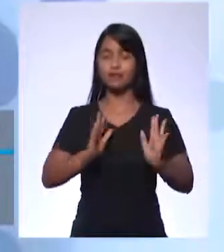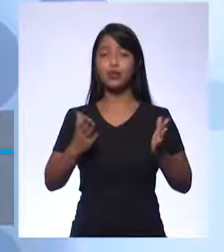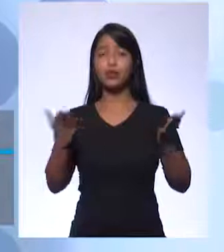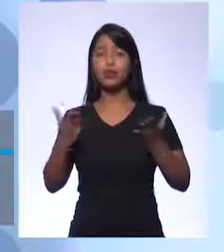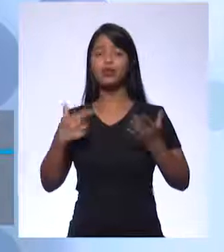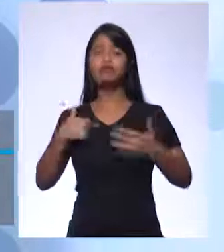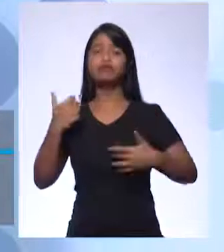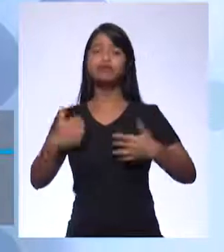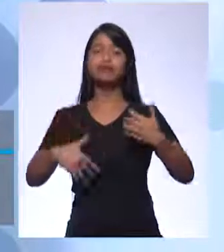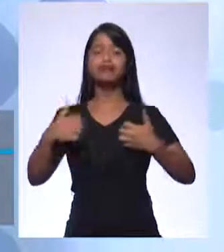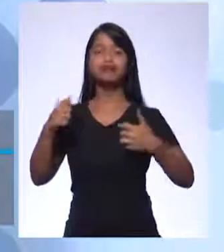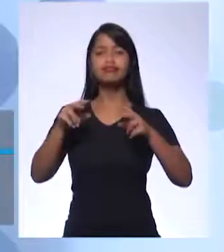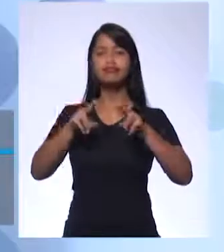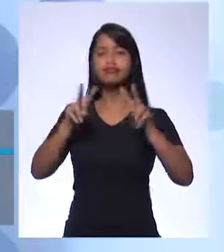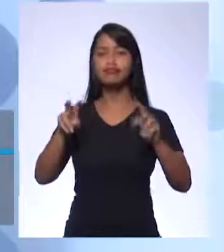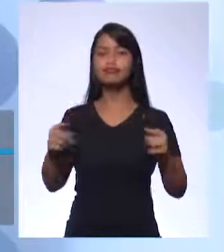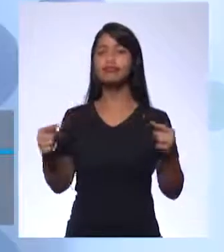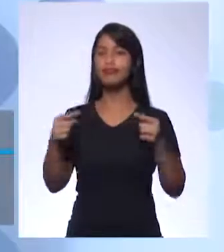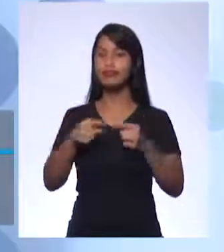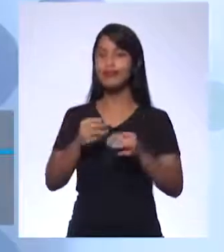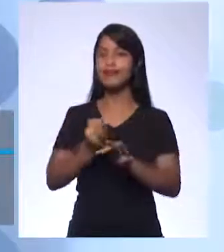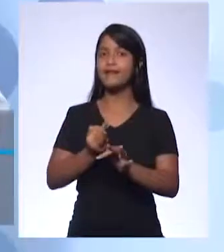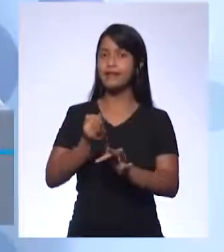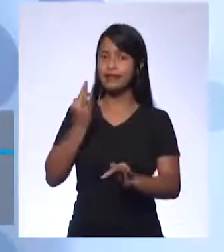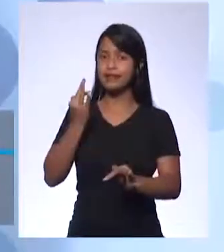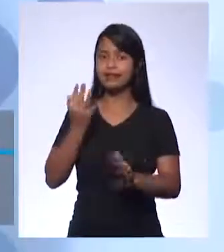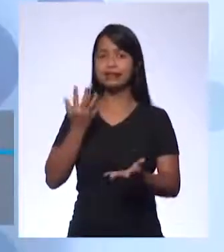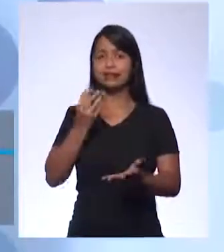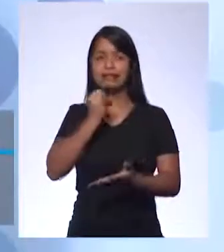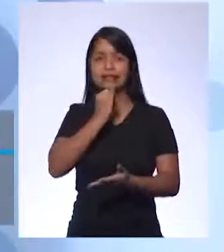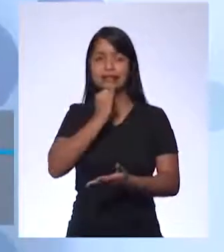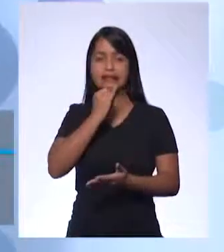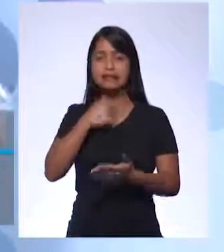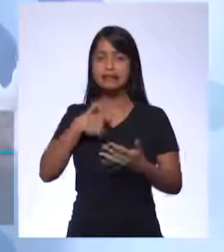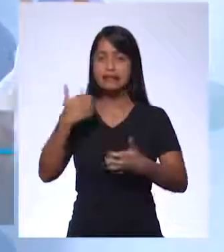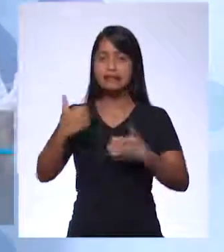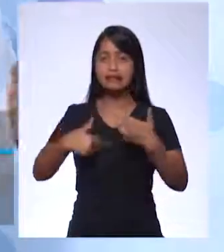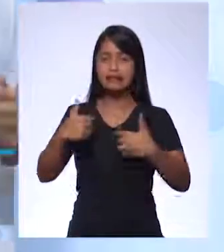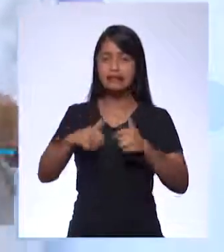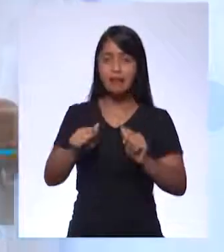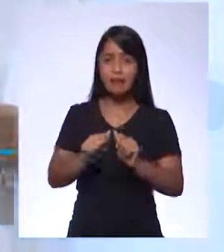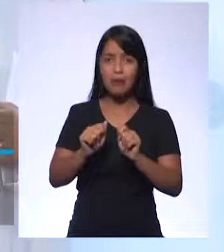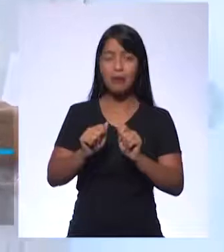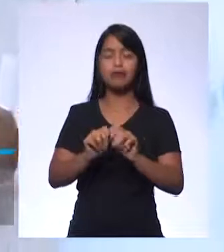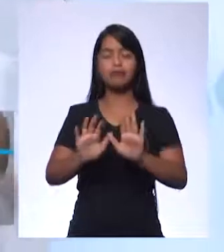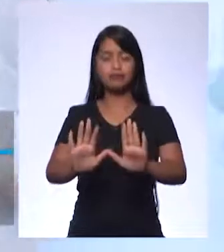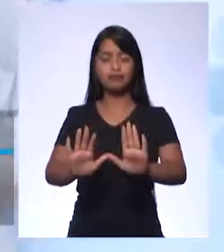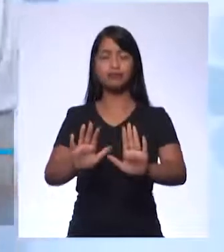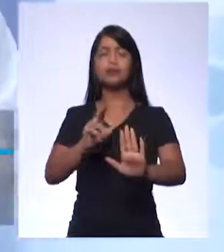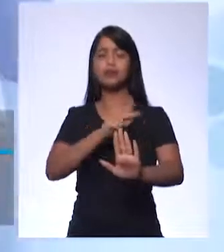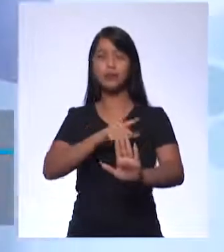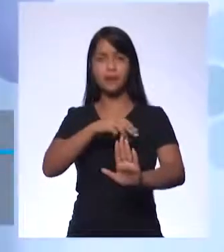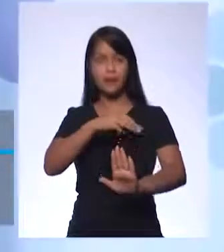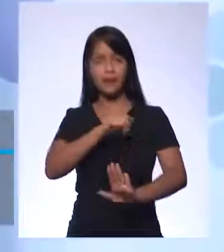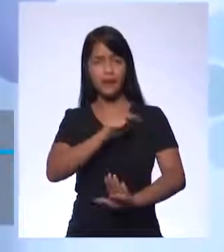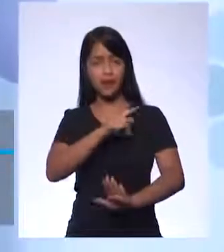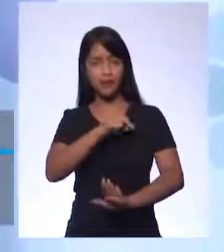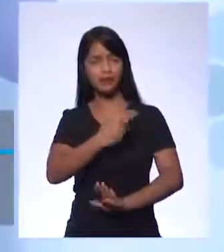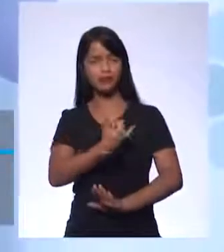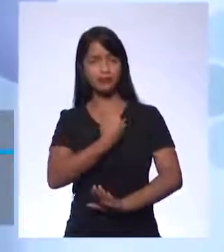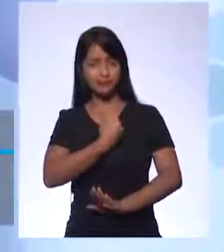ligada à física. Então é lógico que se eu falar alguma besteira, antes de vocês me malharem no chat, o professor Magno já me socorre, tá